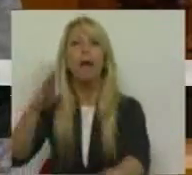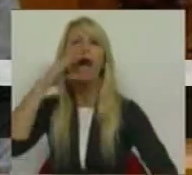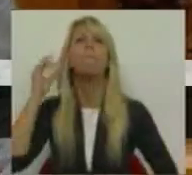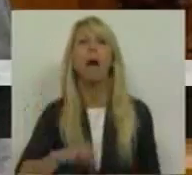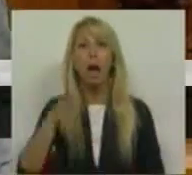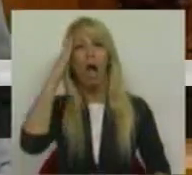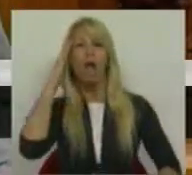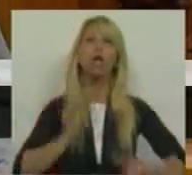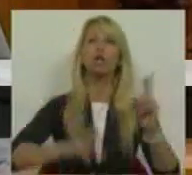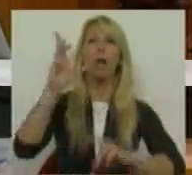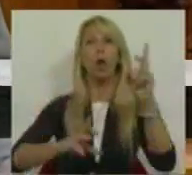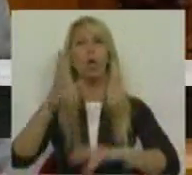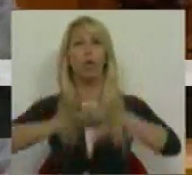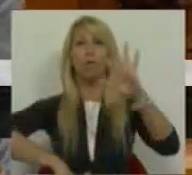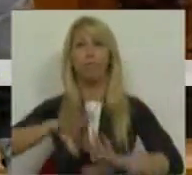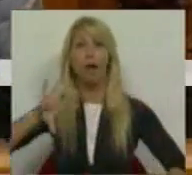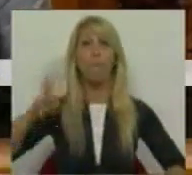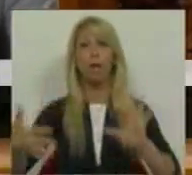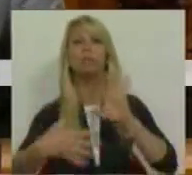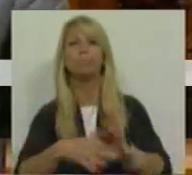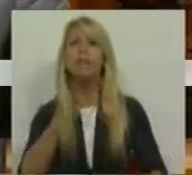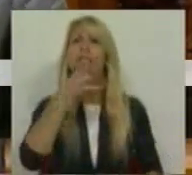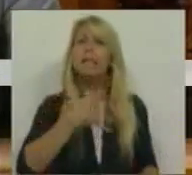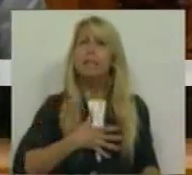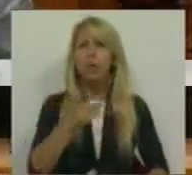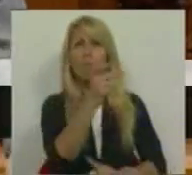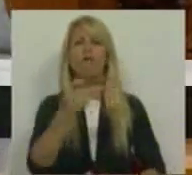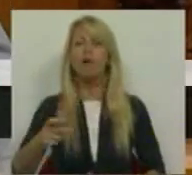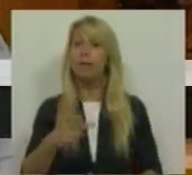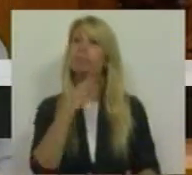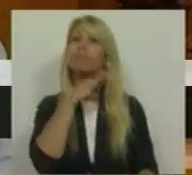que andaram a especular sobre o país. Dizia-nos uma frase curiosa o Sr.